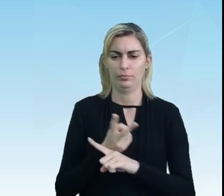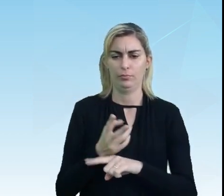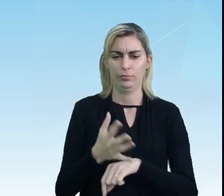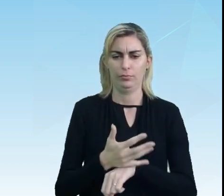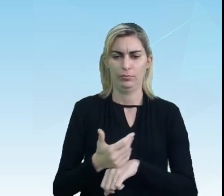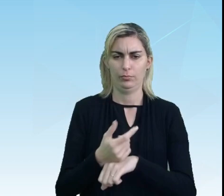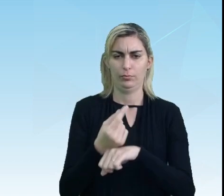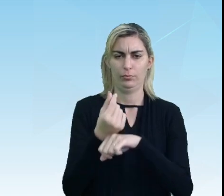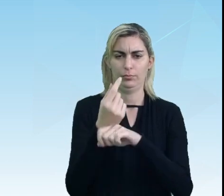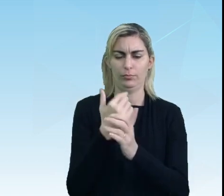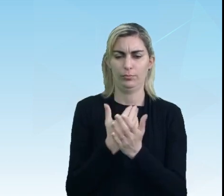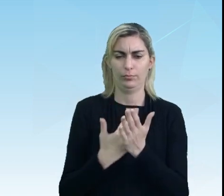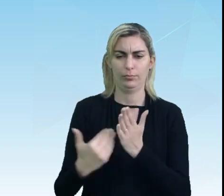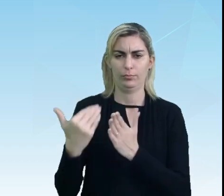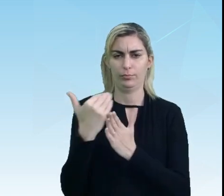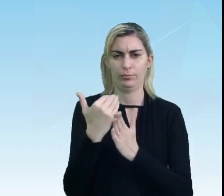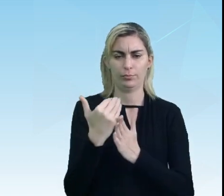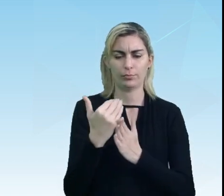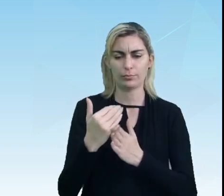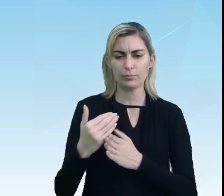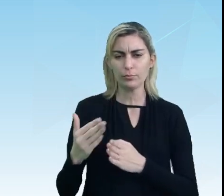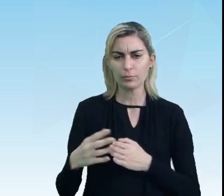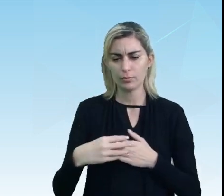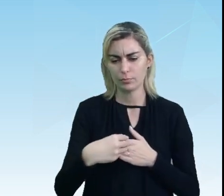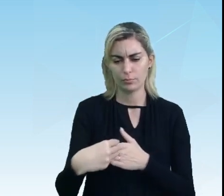cada vez mais e para produzi-lo,